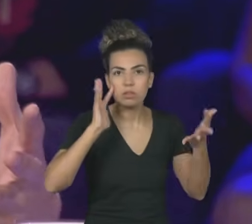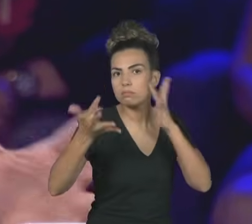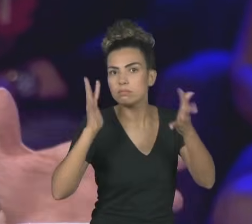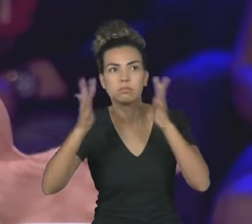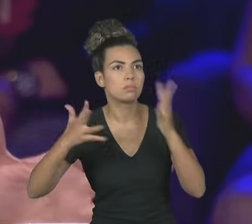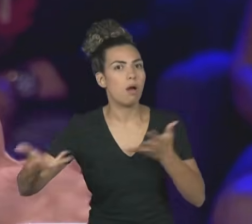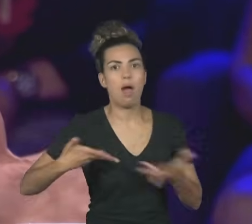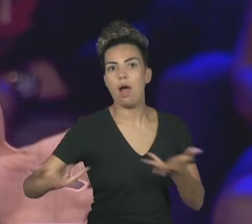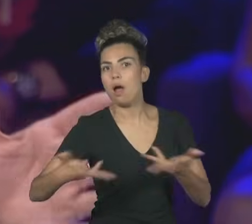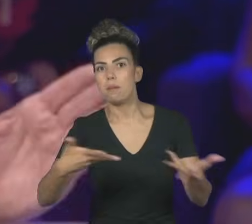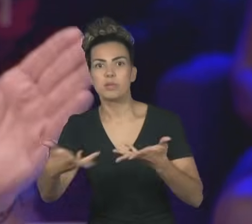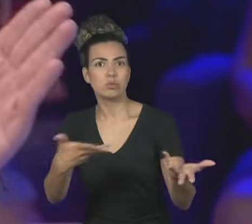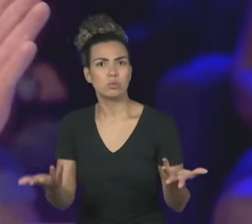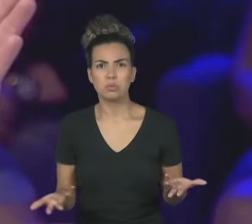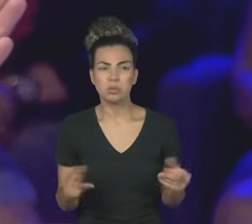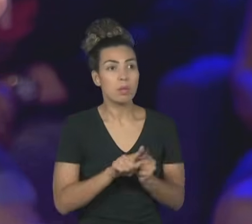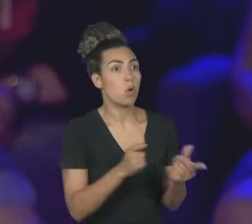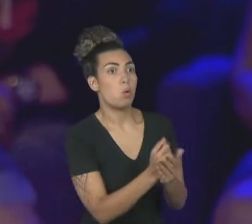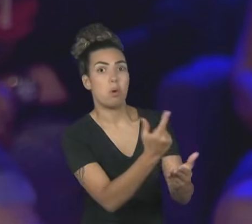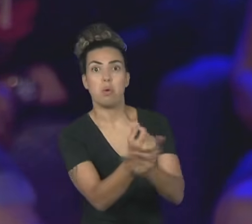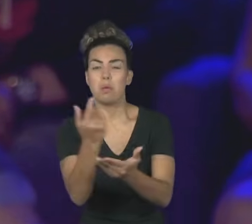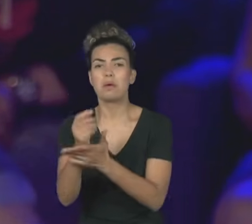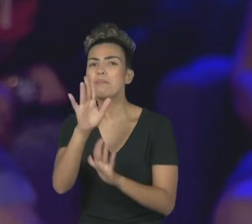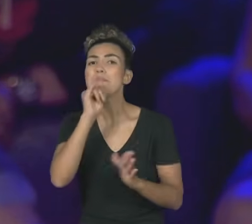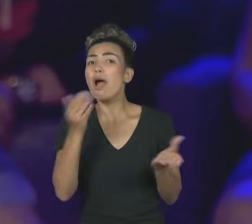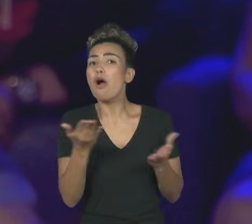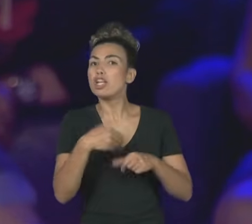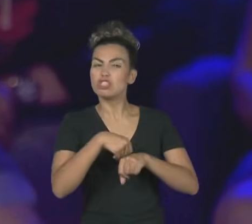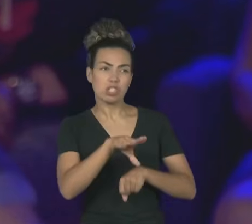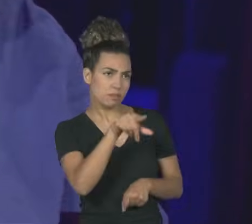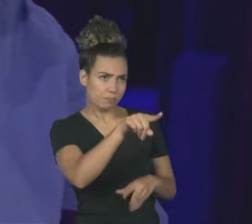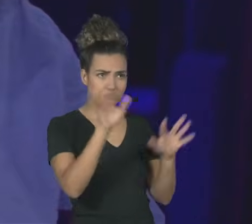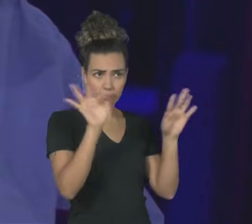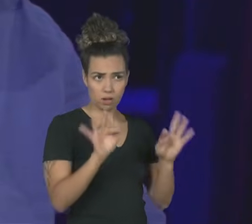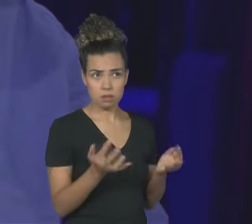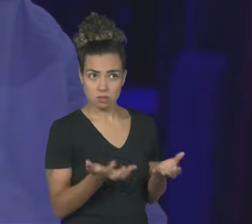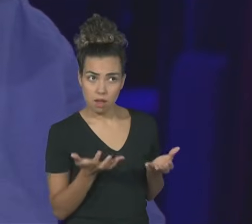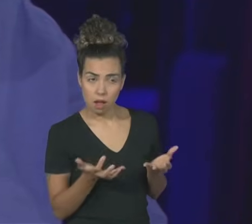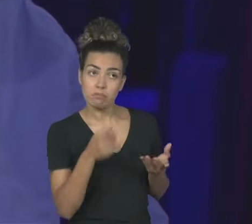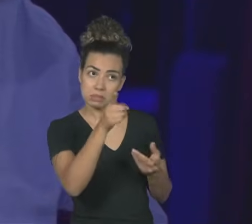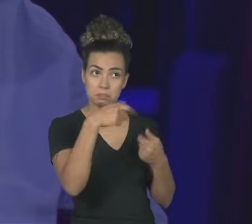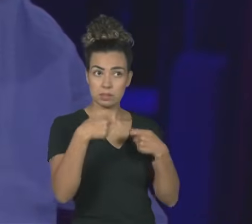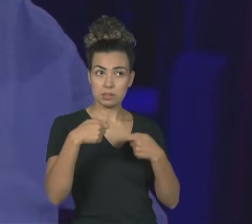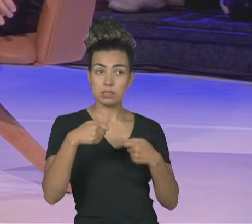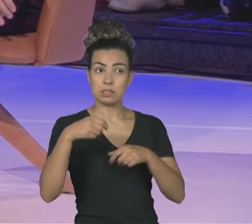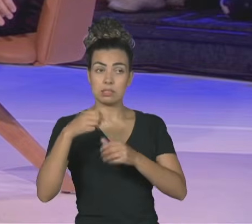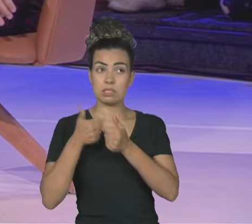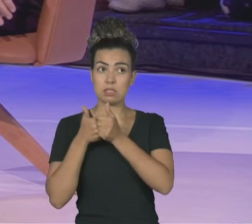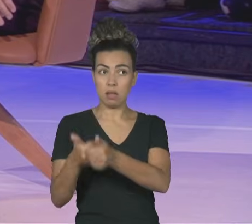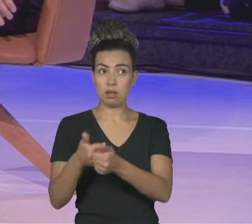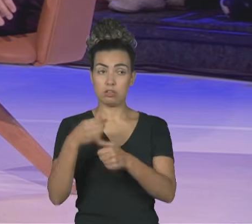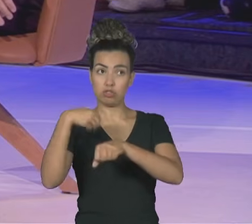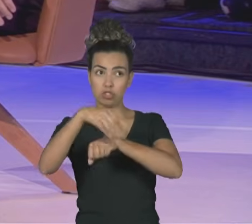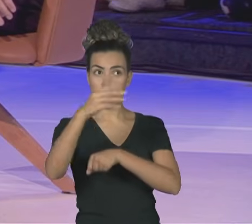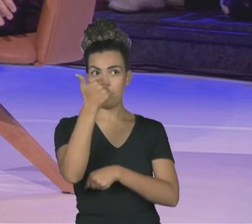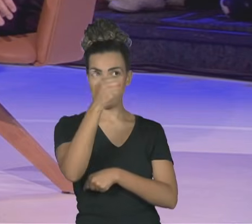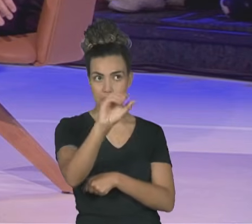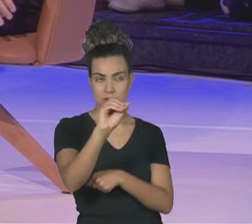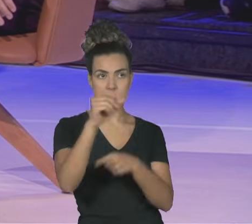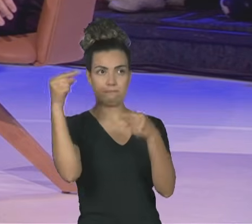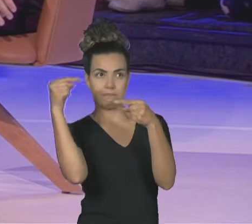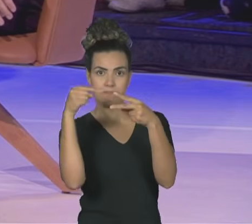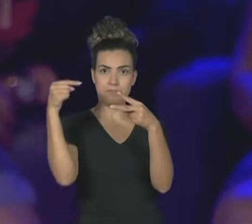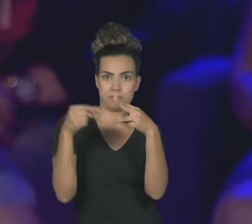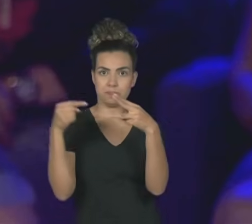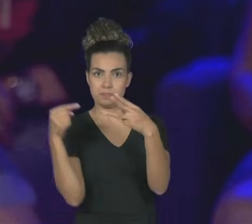Assim, você quer ser feliz? Faça essas 10 coisas aqui que você vai ser feliz. Sim. Você quer ganhar dinheiro? Acorde e fale isso, você vai ganhar